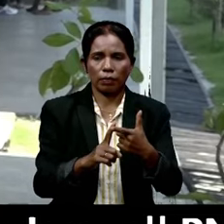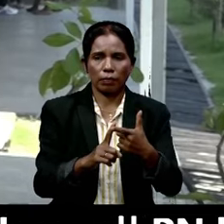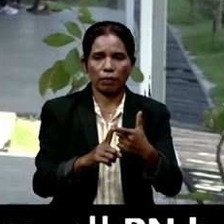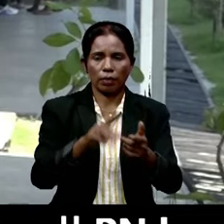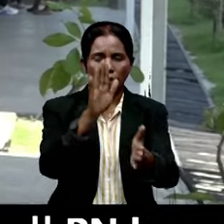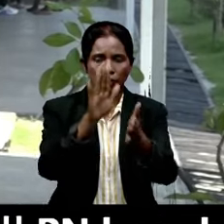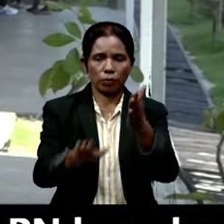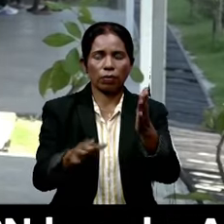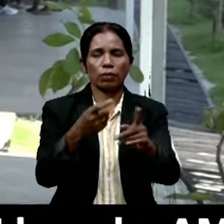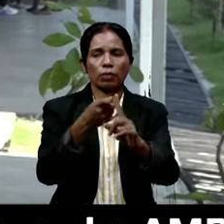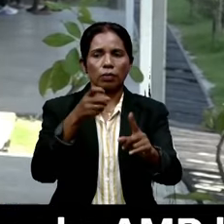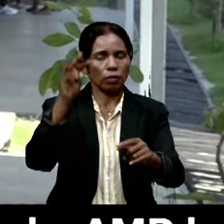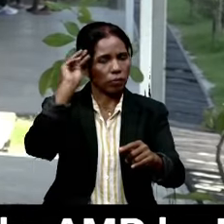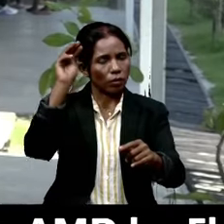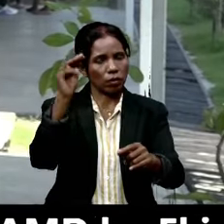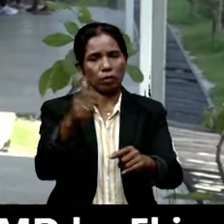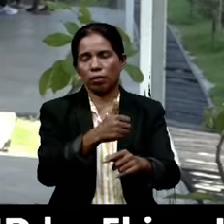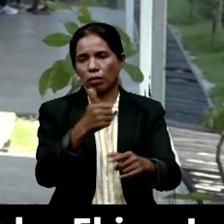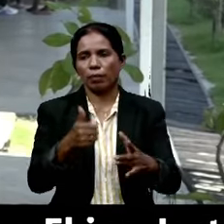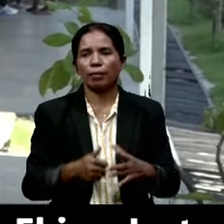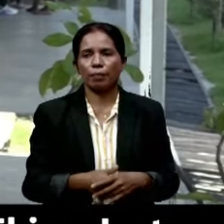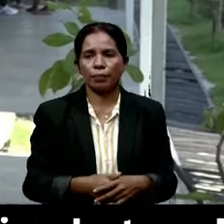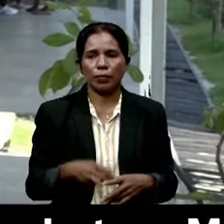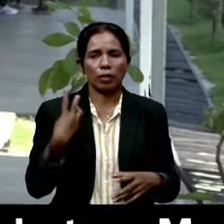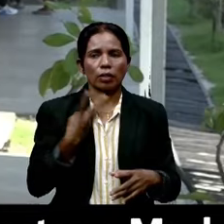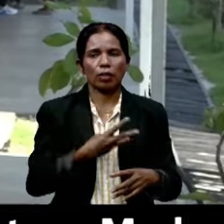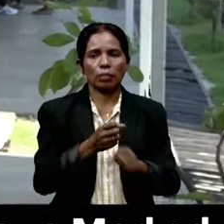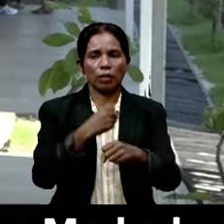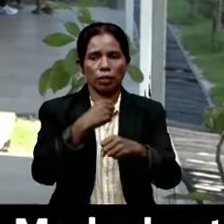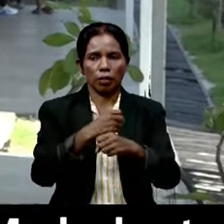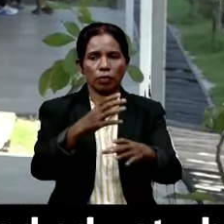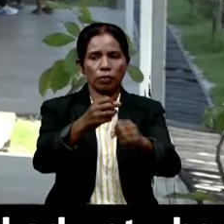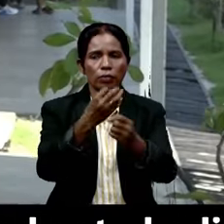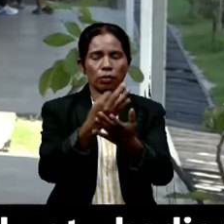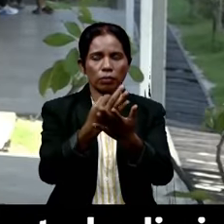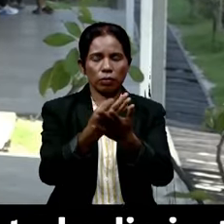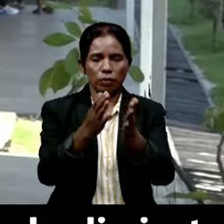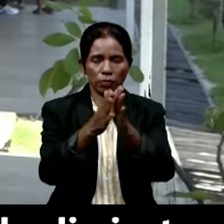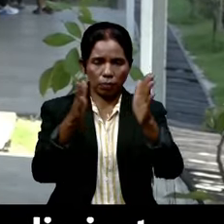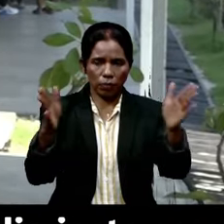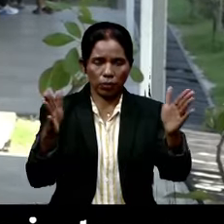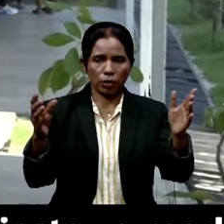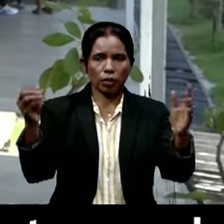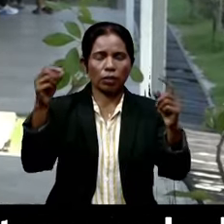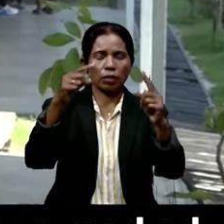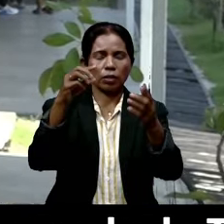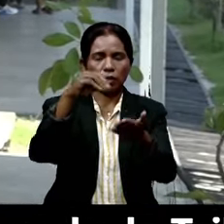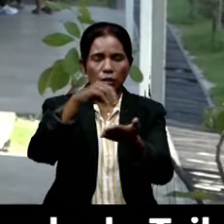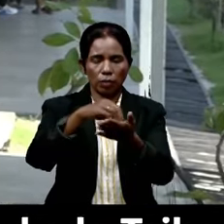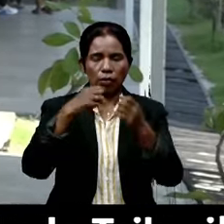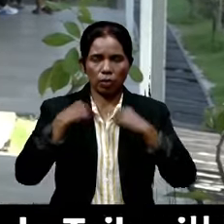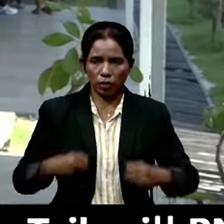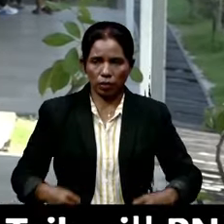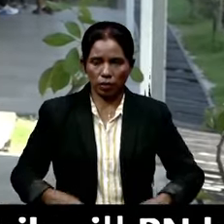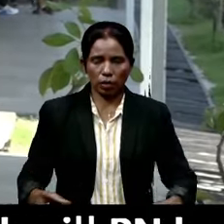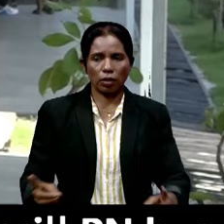diminuiti osan husi ministério serselu ita bel halo farto foti to orçamento bote de tau ba iha saúde se karek nia ni